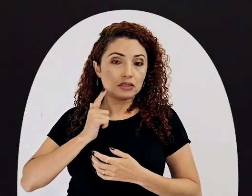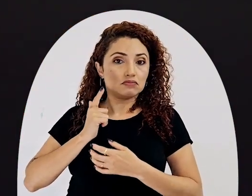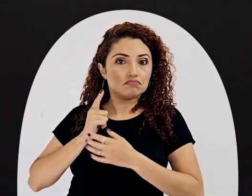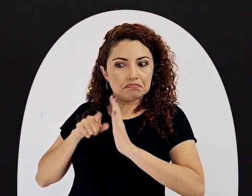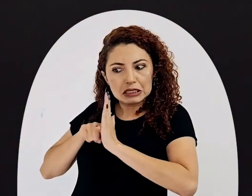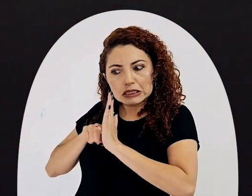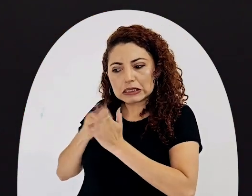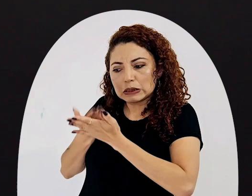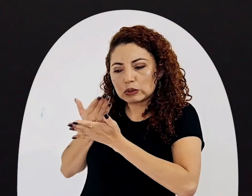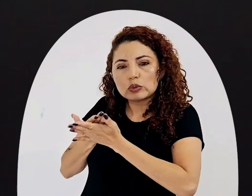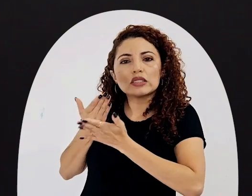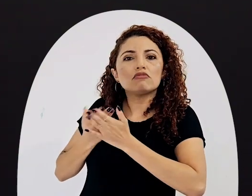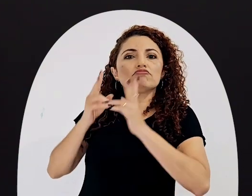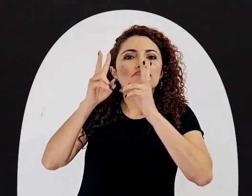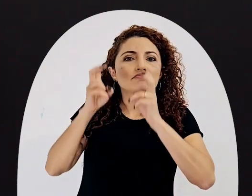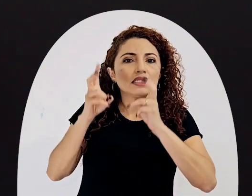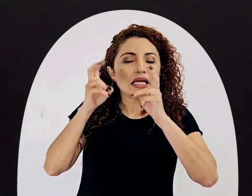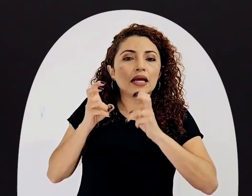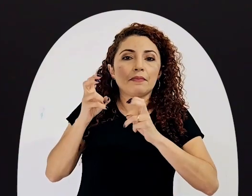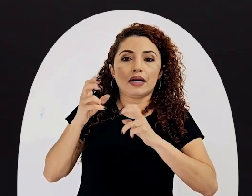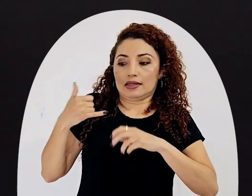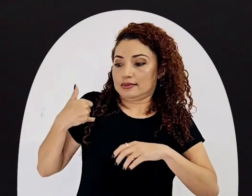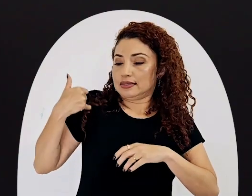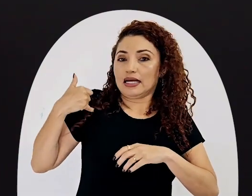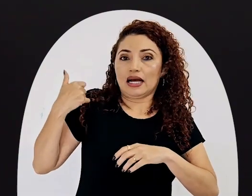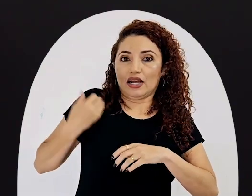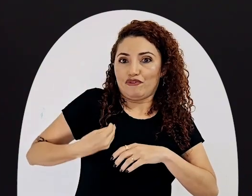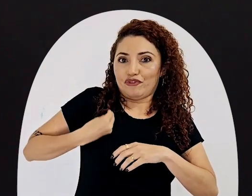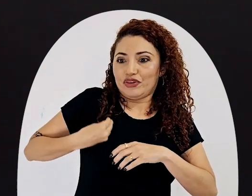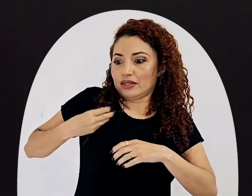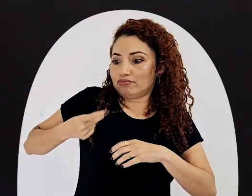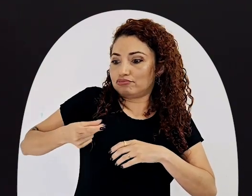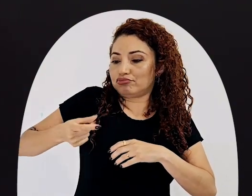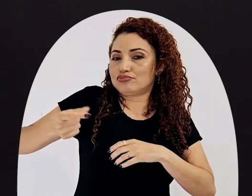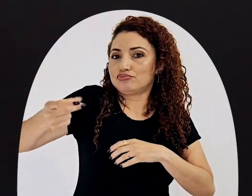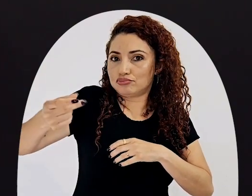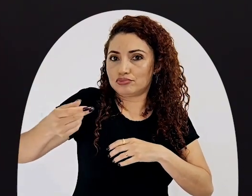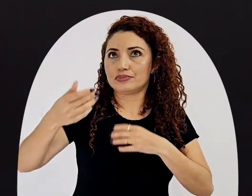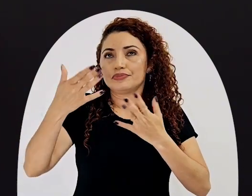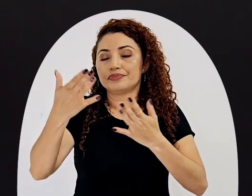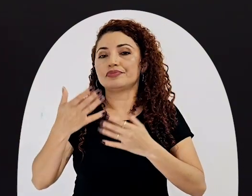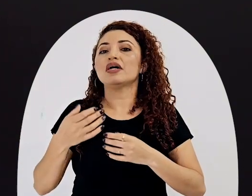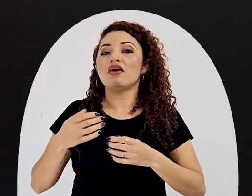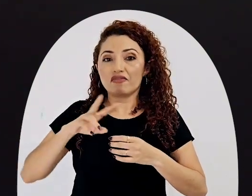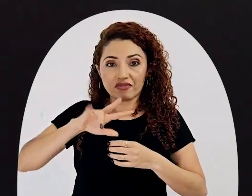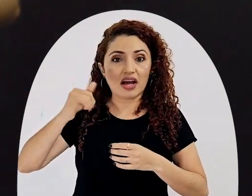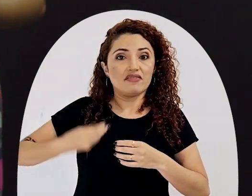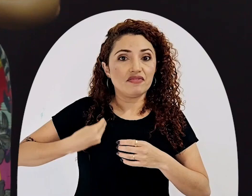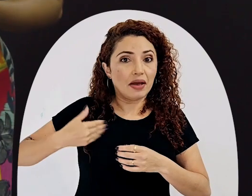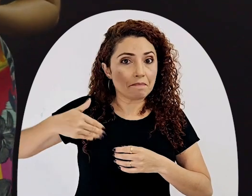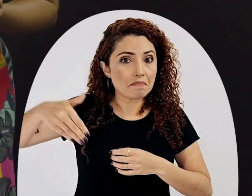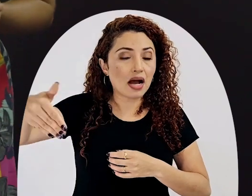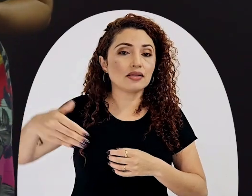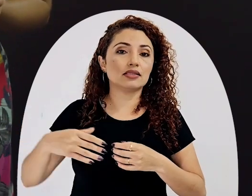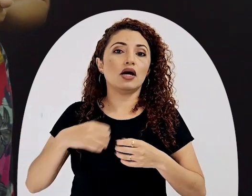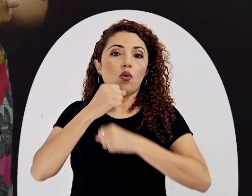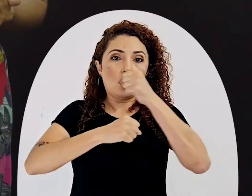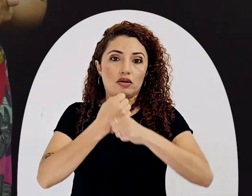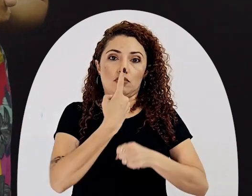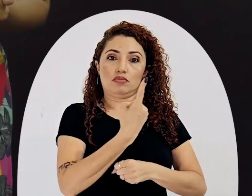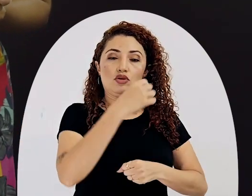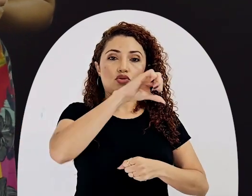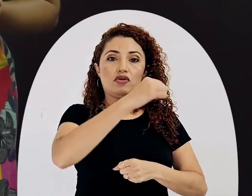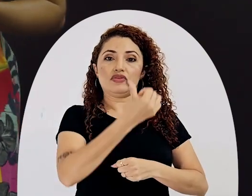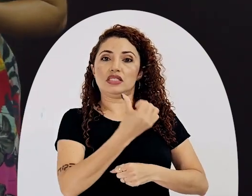ela vai ser mais longeva. Lá na década de 60, a expectativa de vida das pessoas era de 50